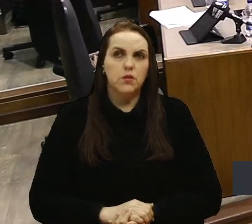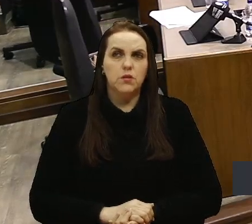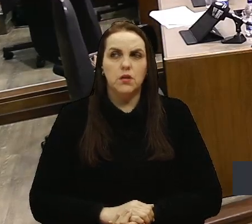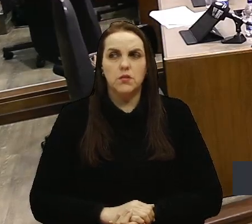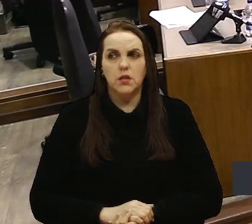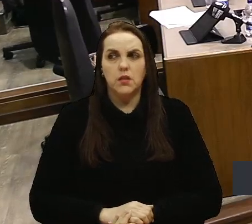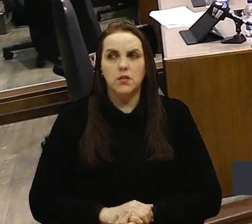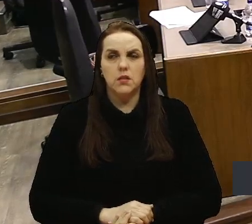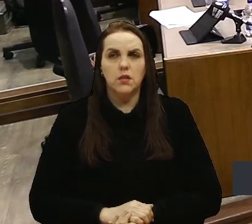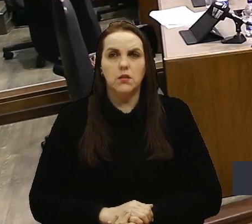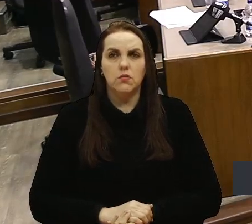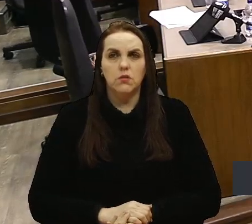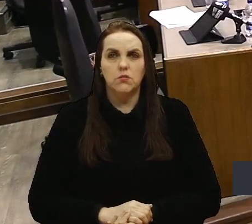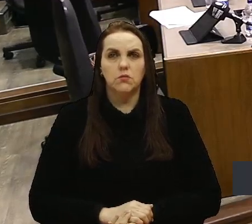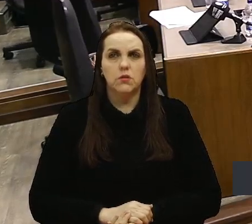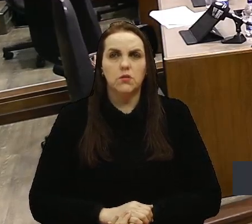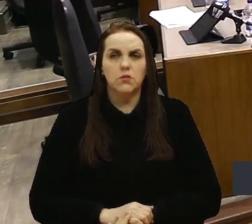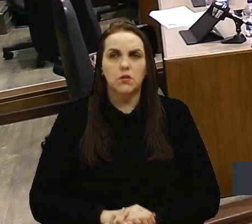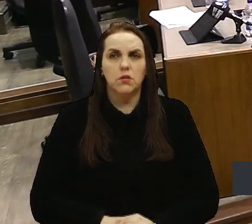da tribuna.